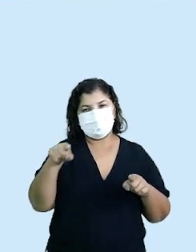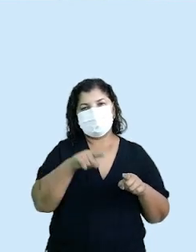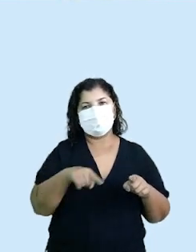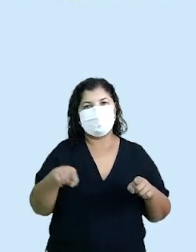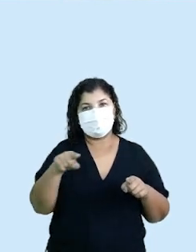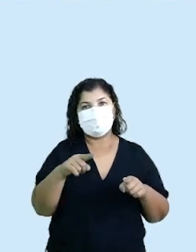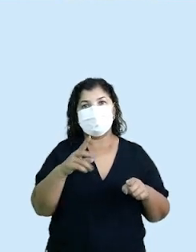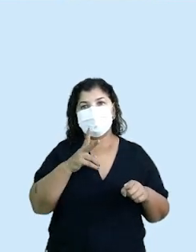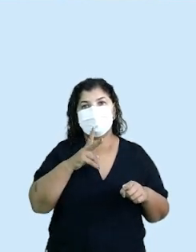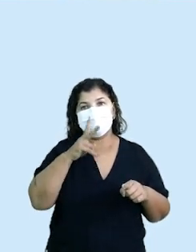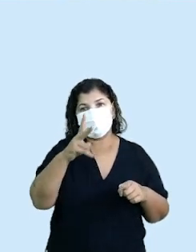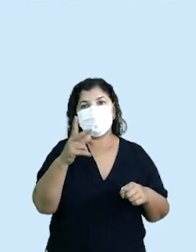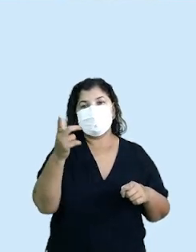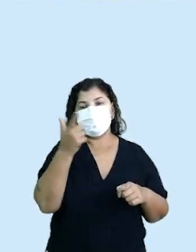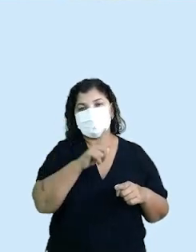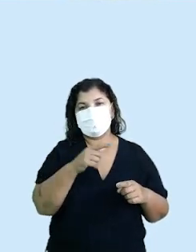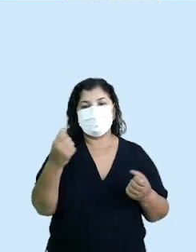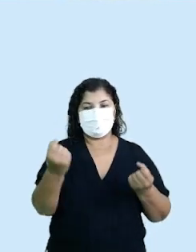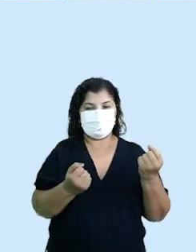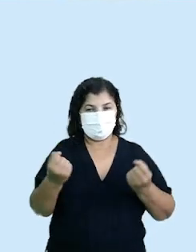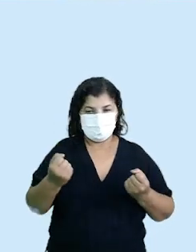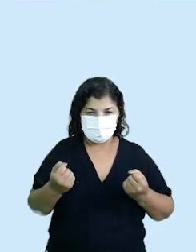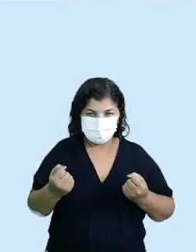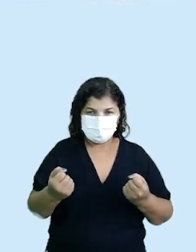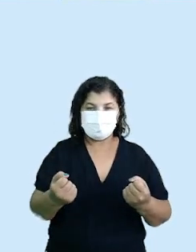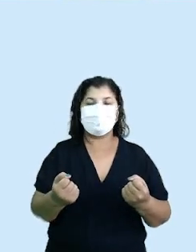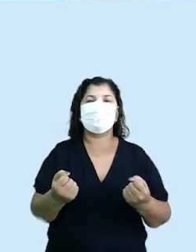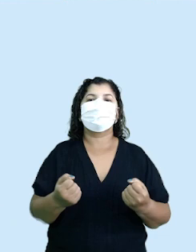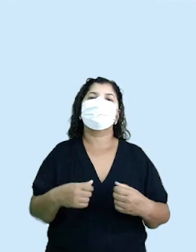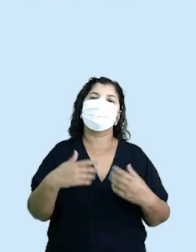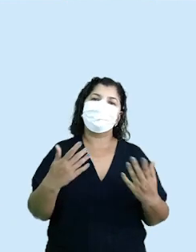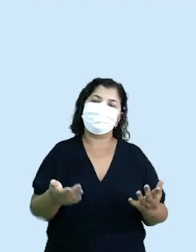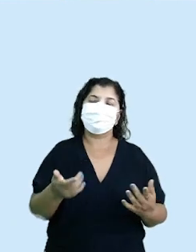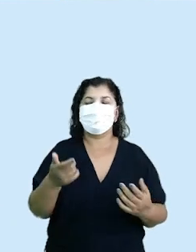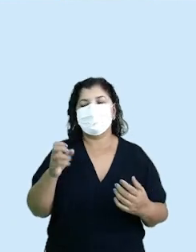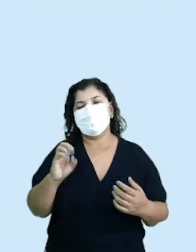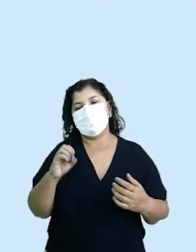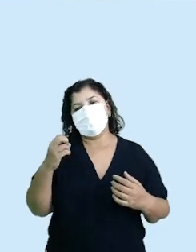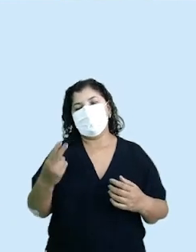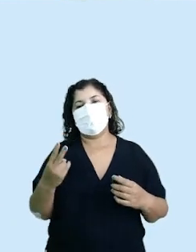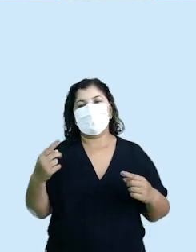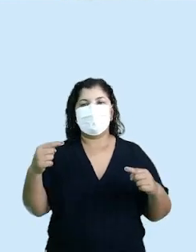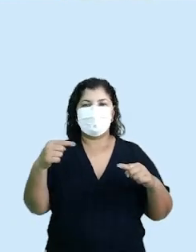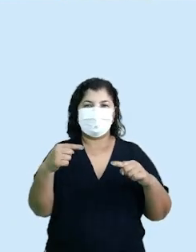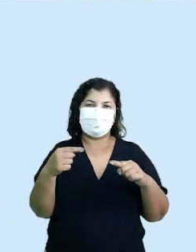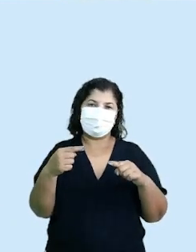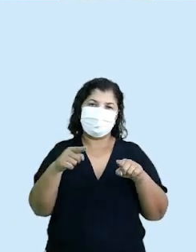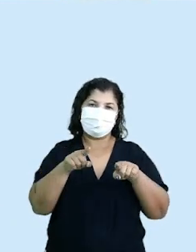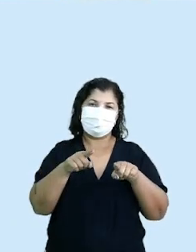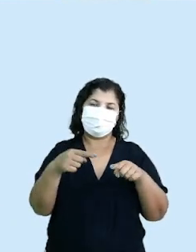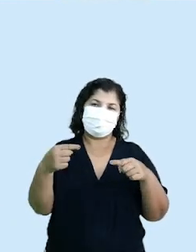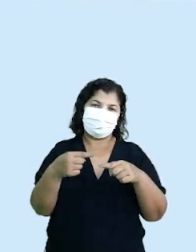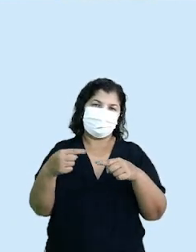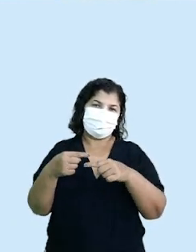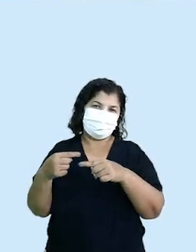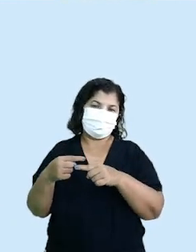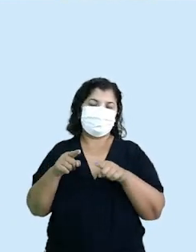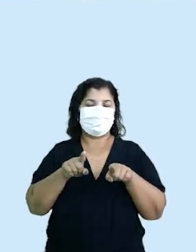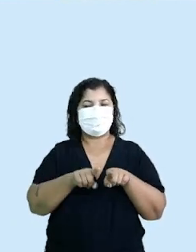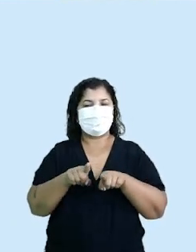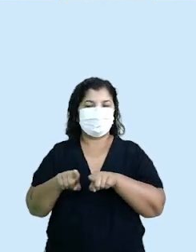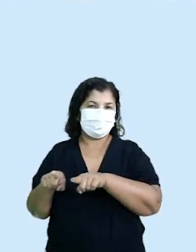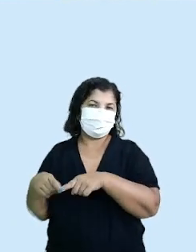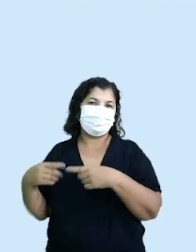o suficiente para os carros elétricos funcionarem, e outras pilhas em paralelo. Para quê? Para fazer com que você tenha